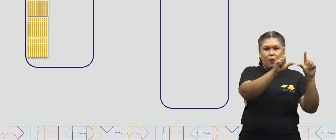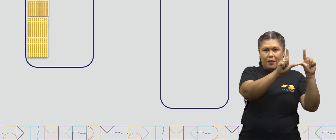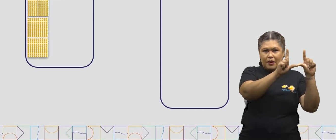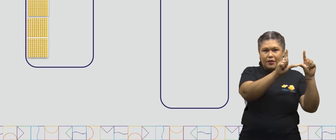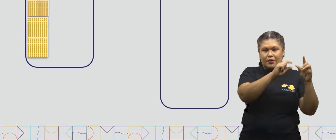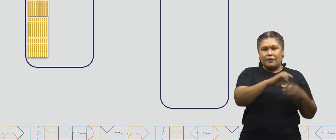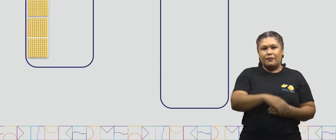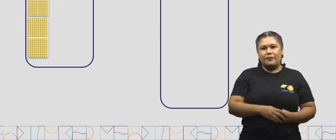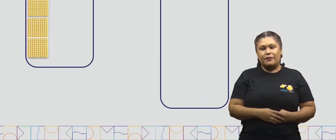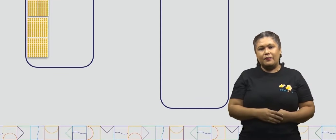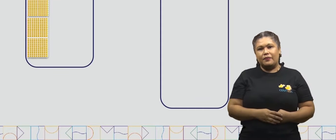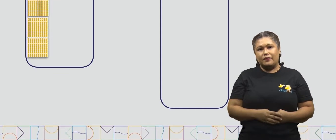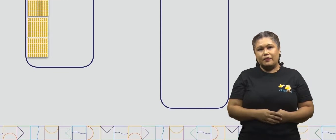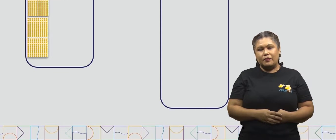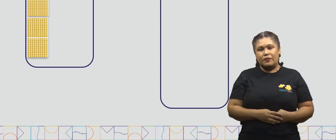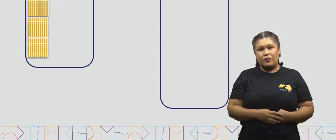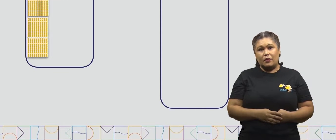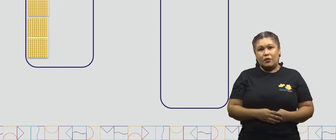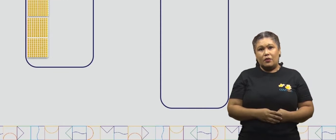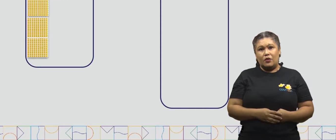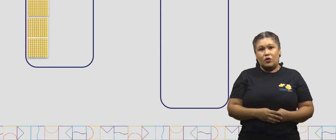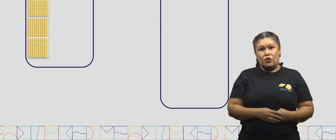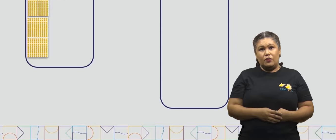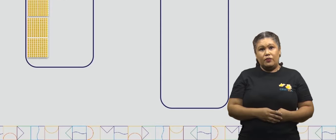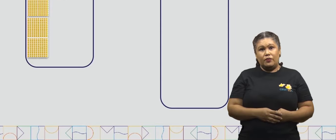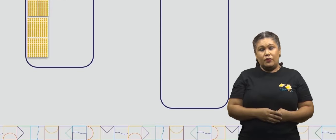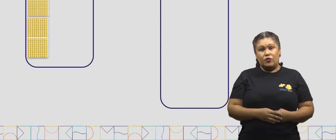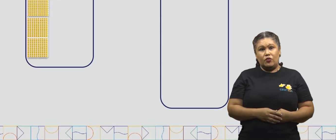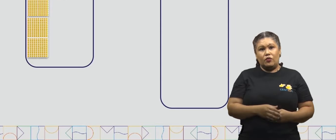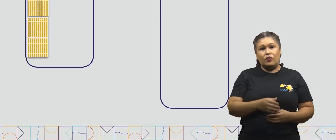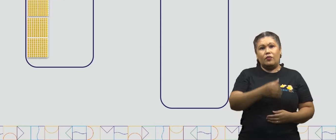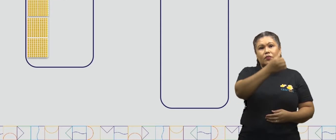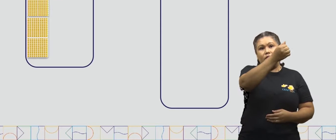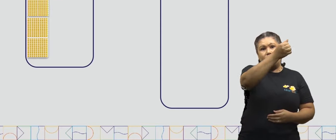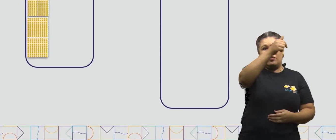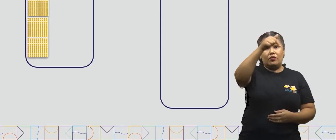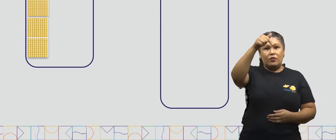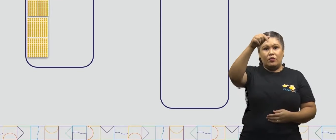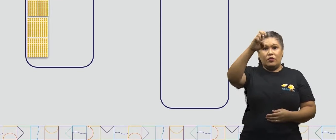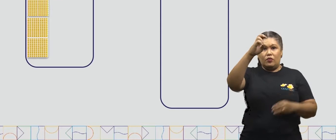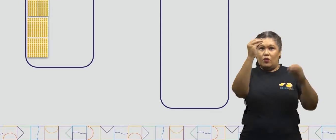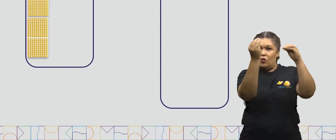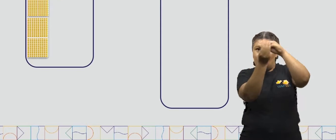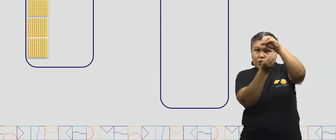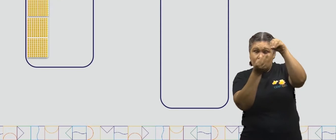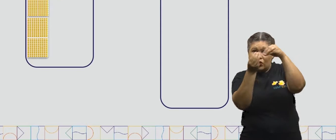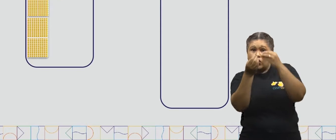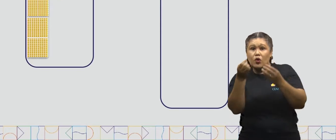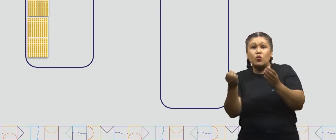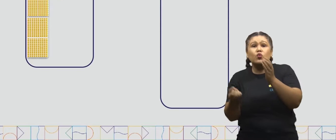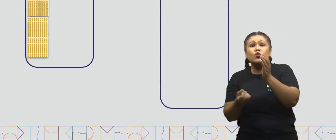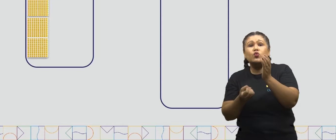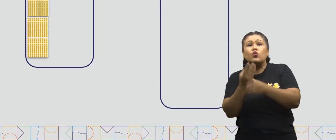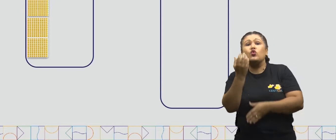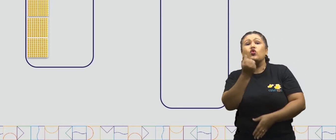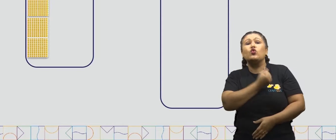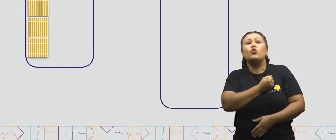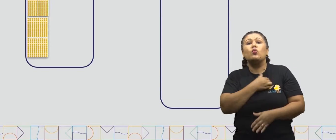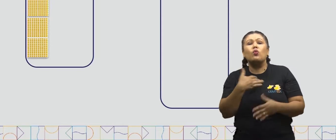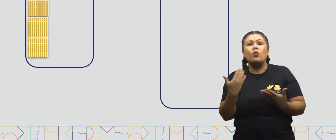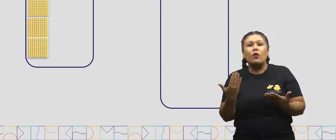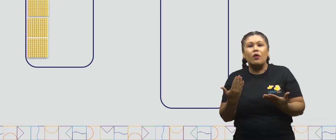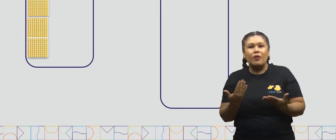5 placas. Outra composição é o número 756, que pode